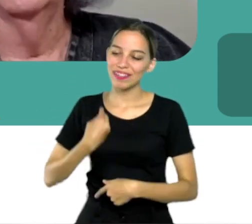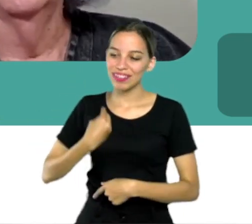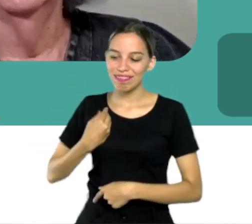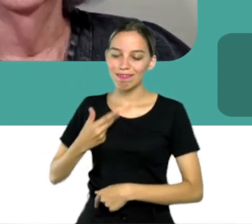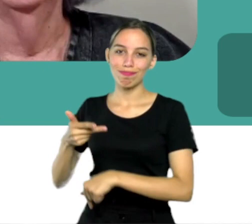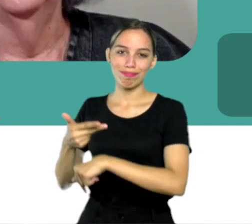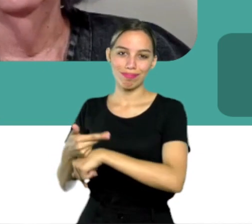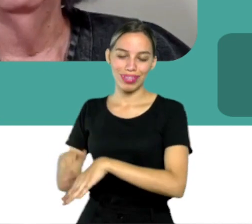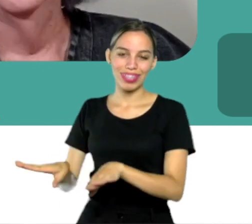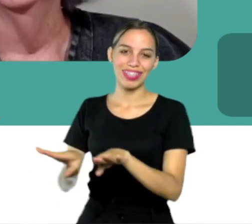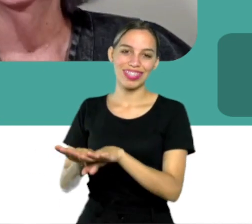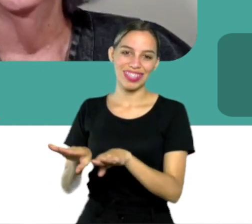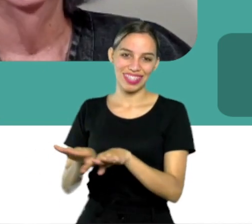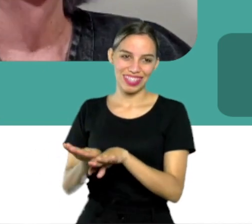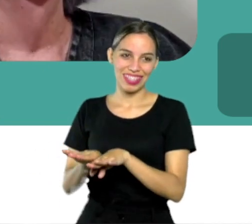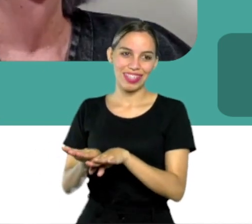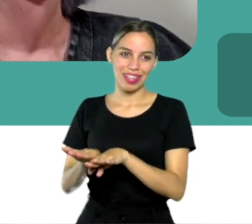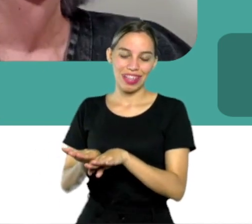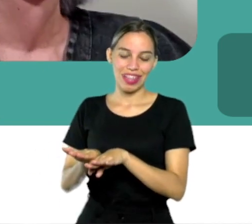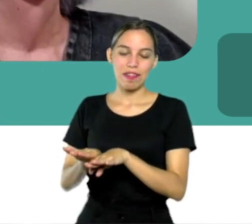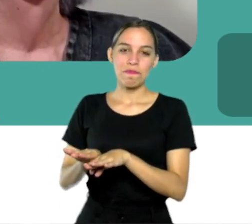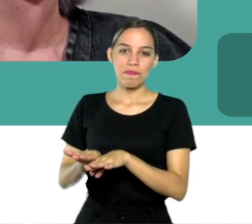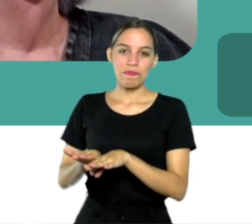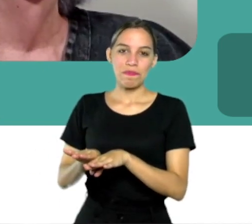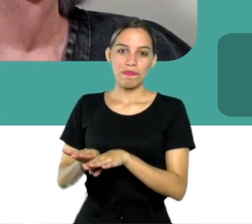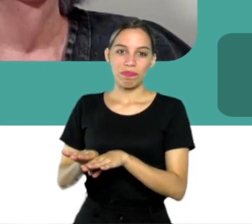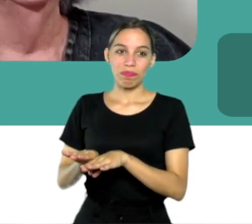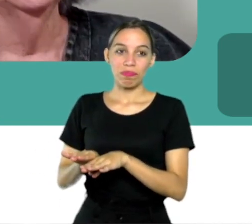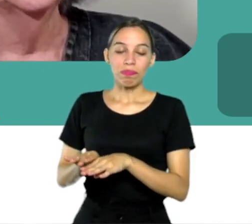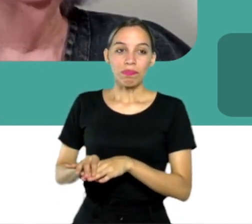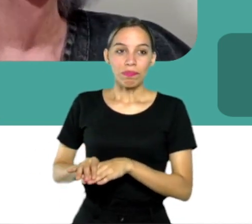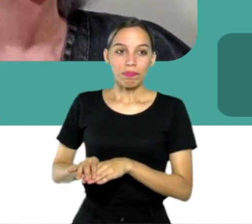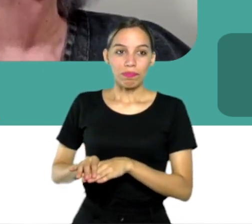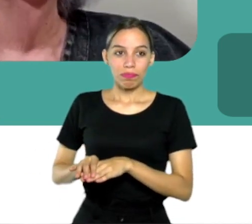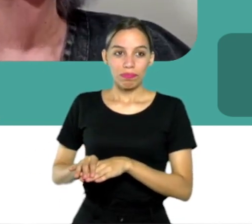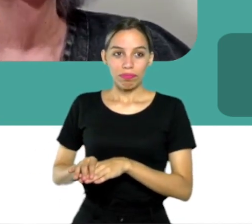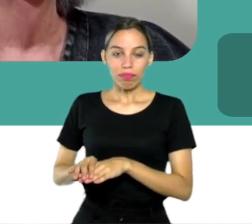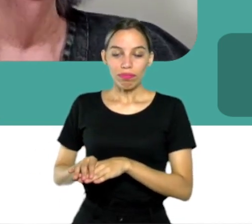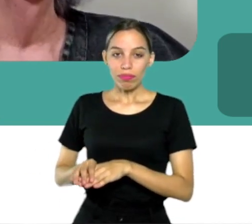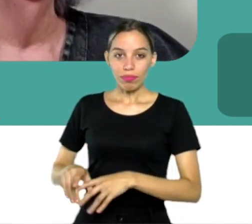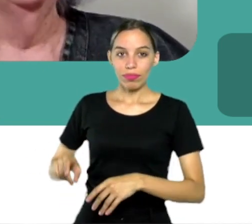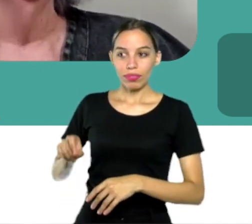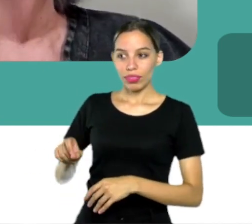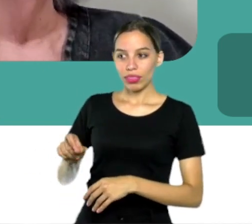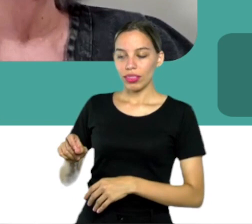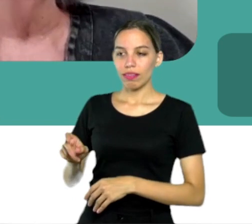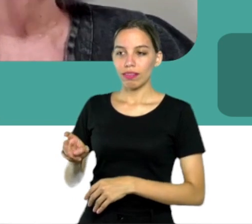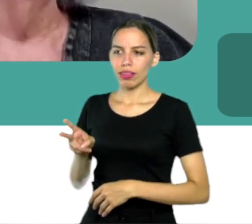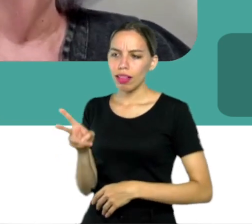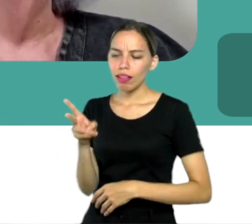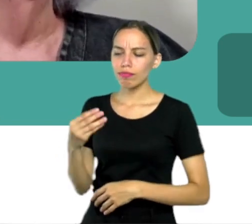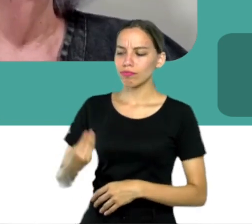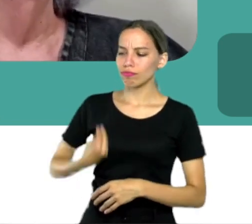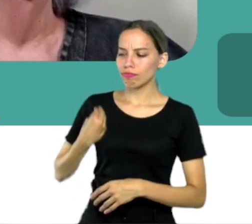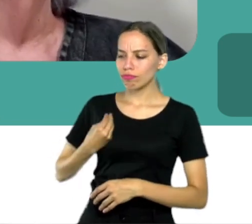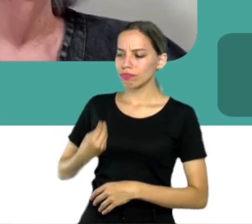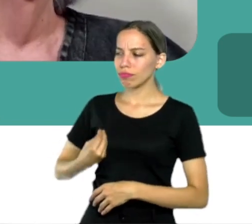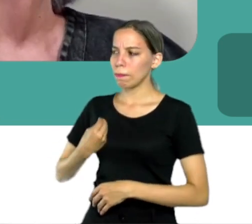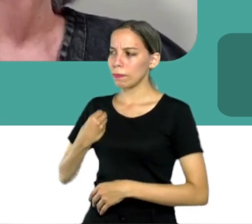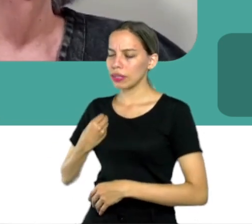participar de forma mais direta dos acontecimentos do Sempre um Papo, que eu vejo sempre, tenho